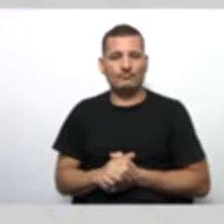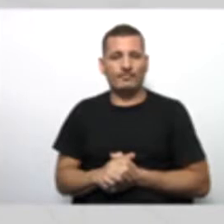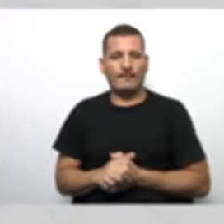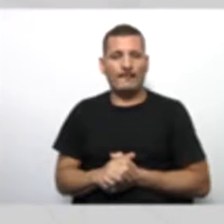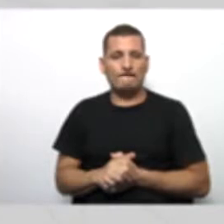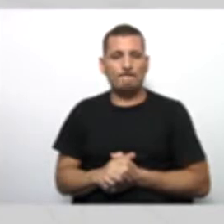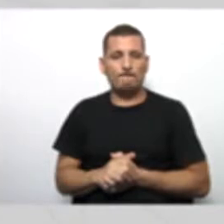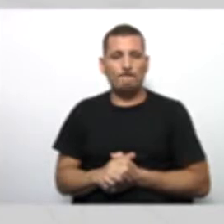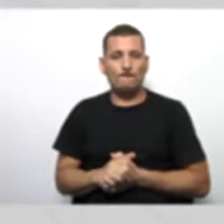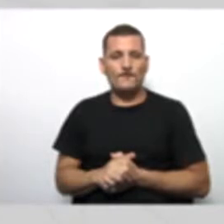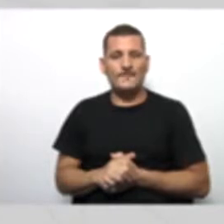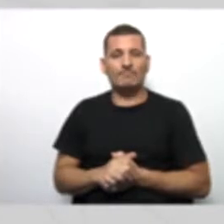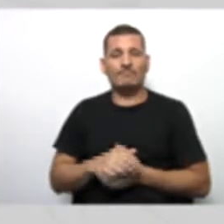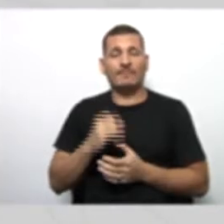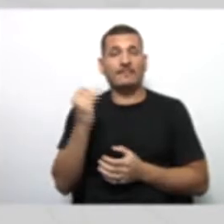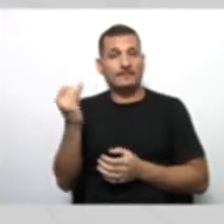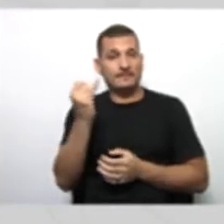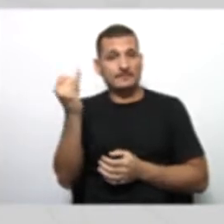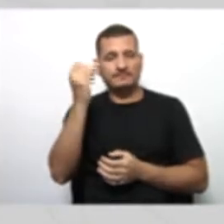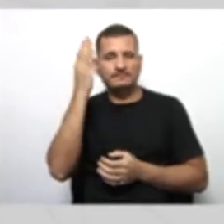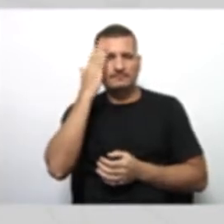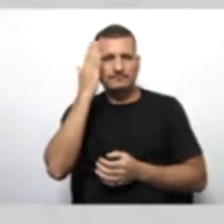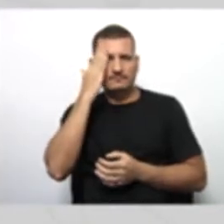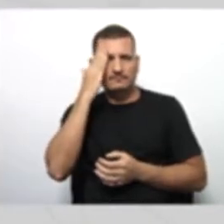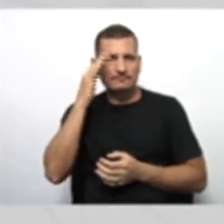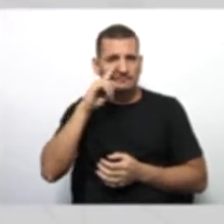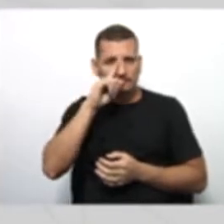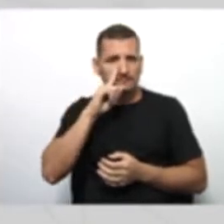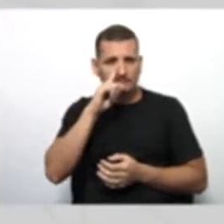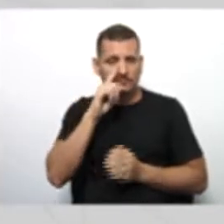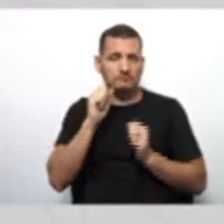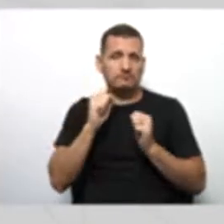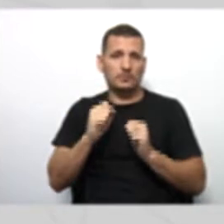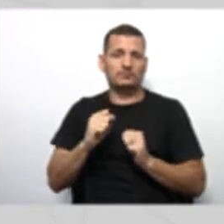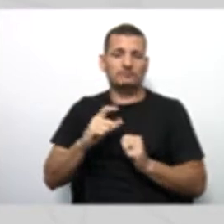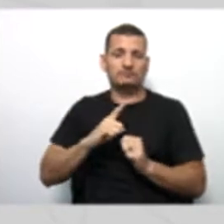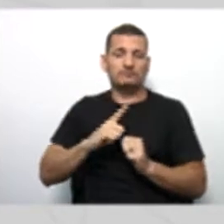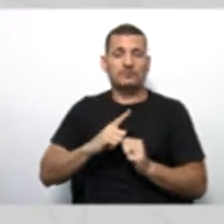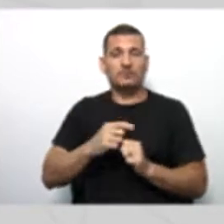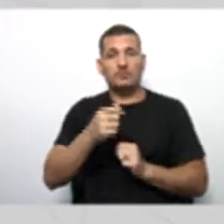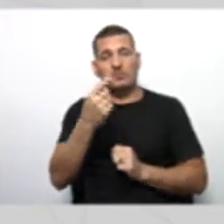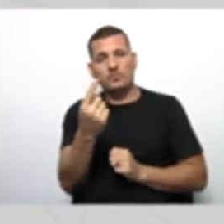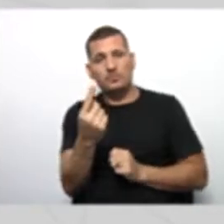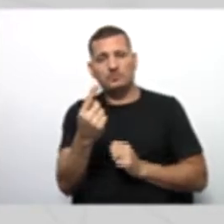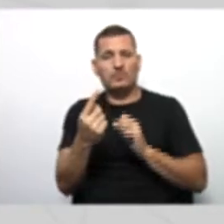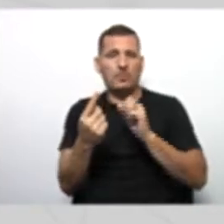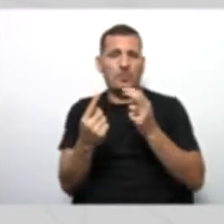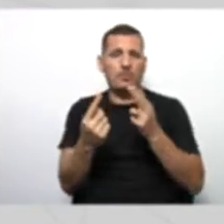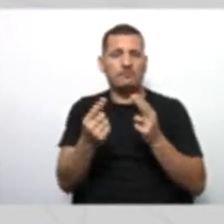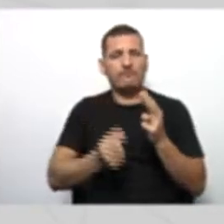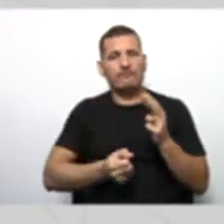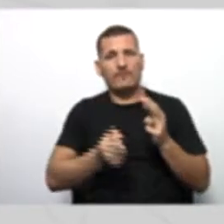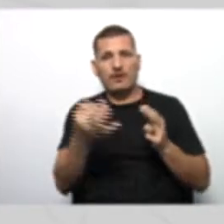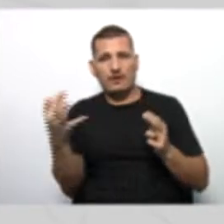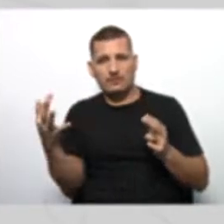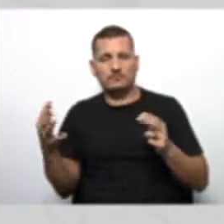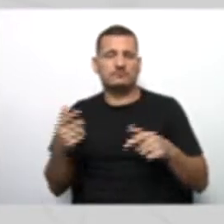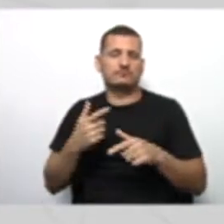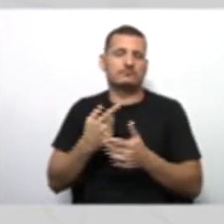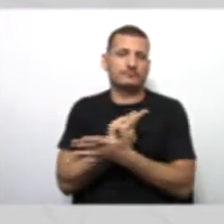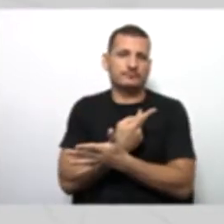Ó. É importante saber que um risco pode ter uma ou mais causas que podem gerar um